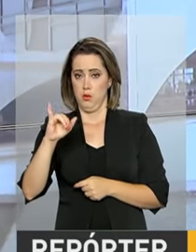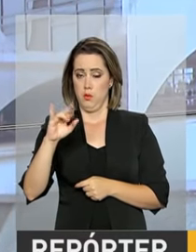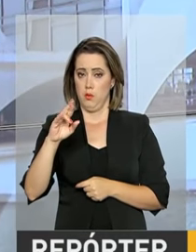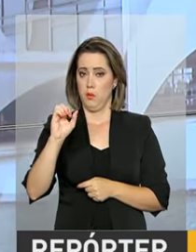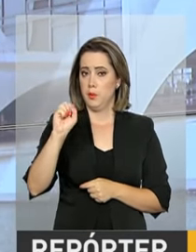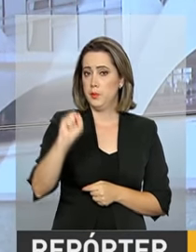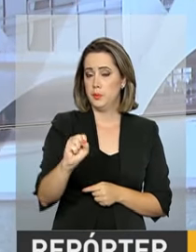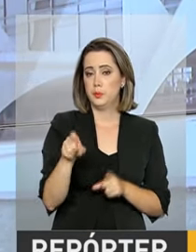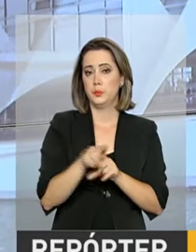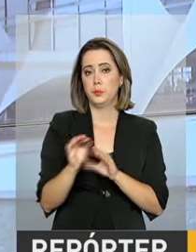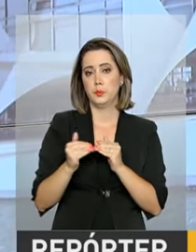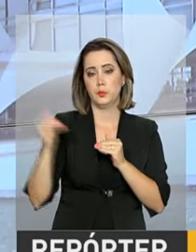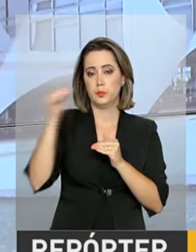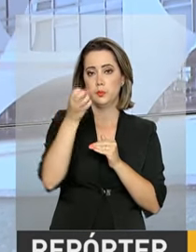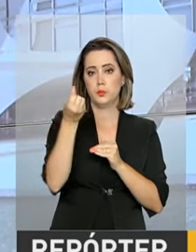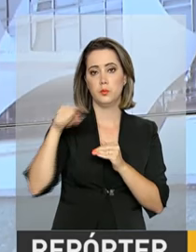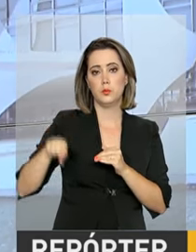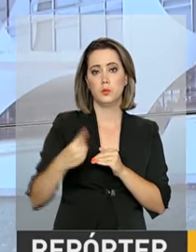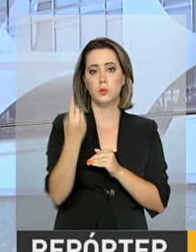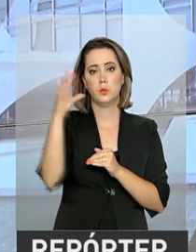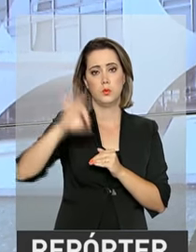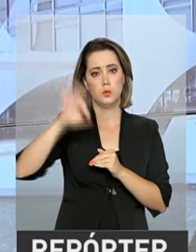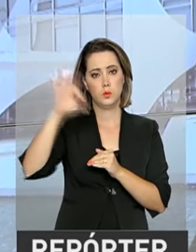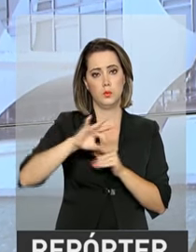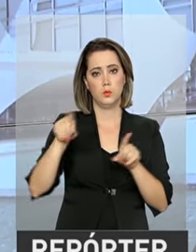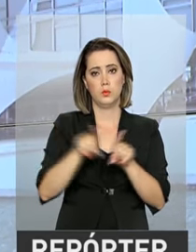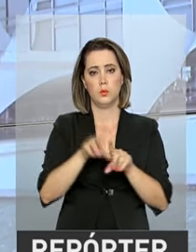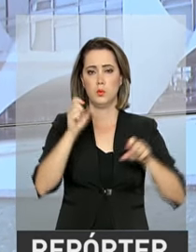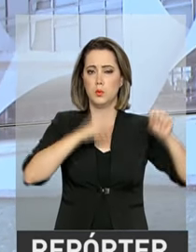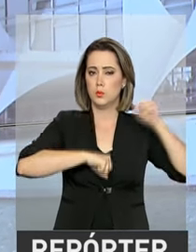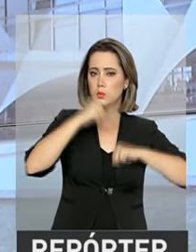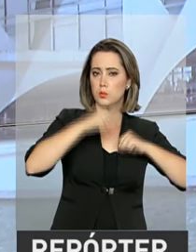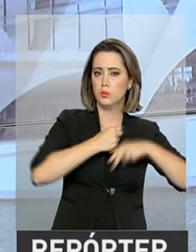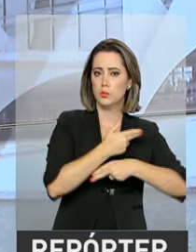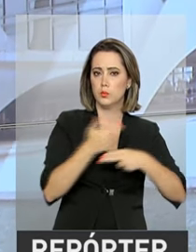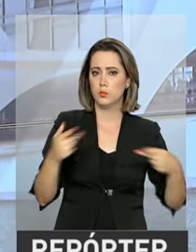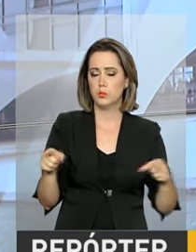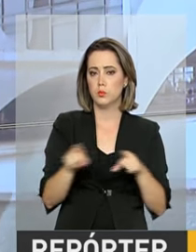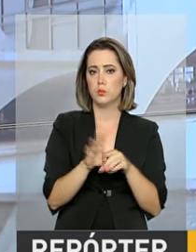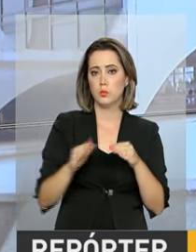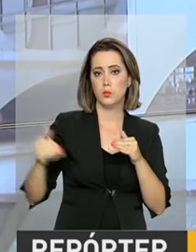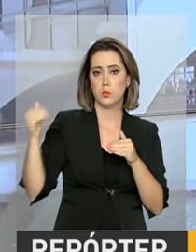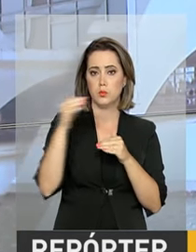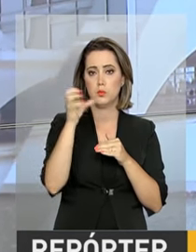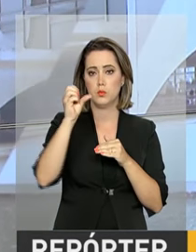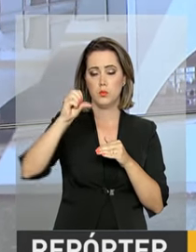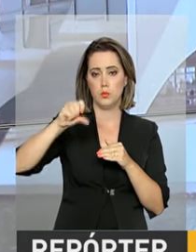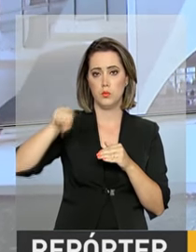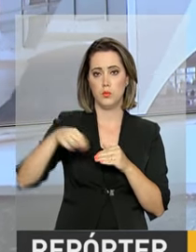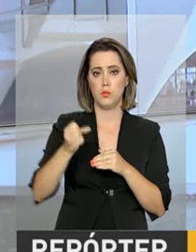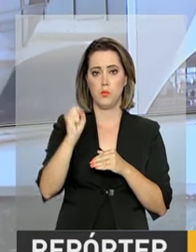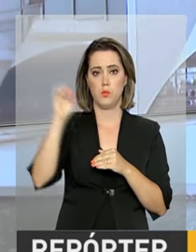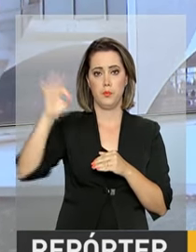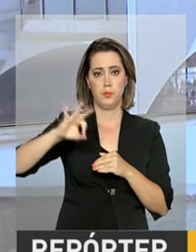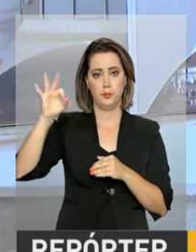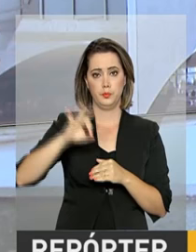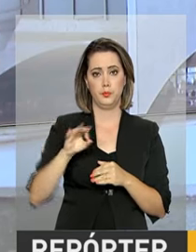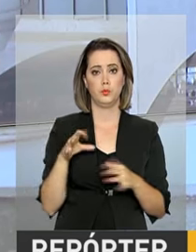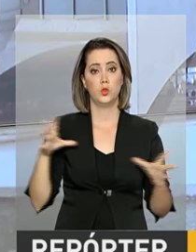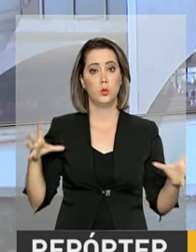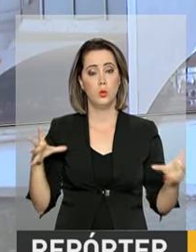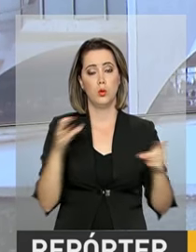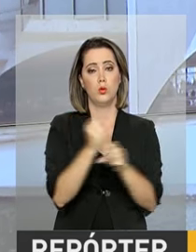de 6,1%, e também na indústria de máquinas e equipamentos, com crescimento de 9,8%.